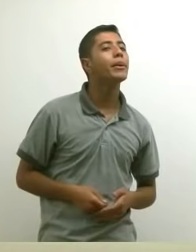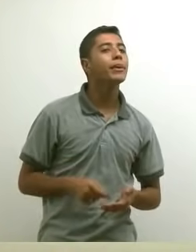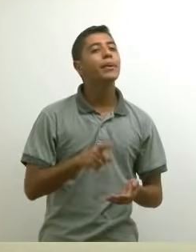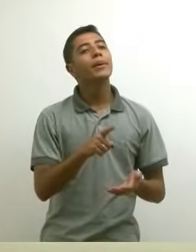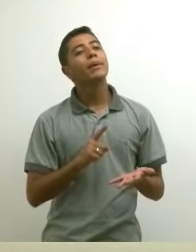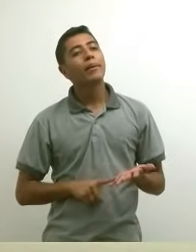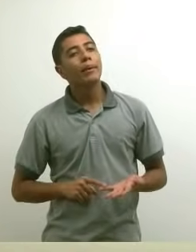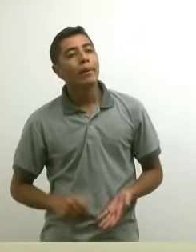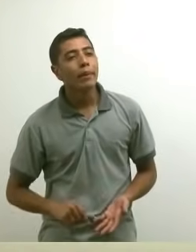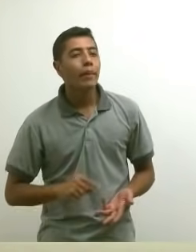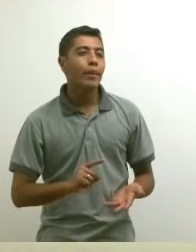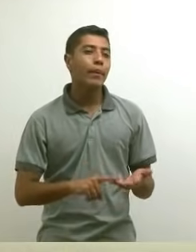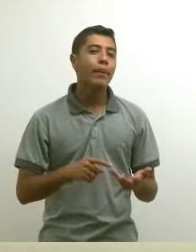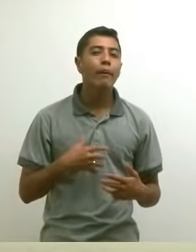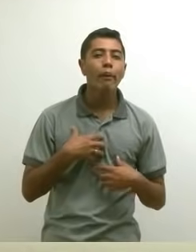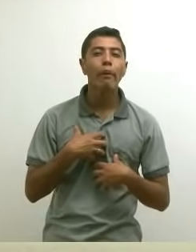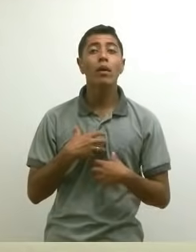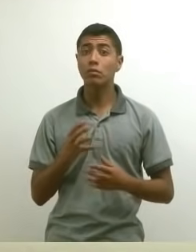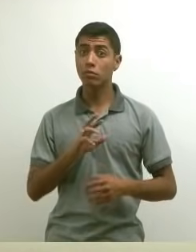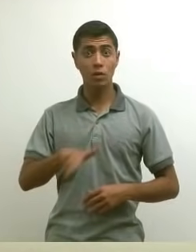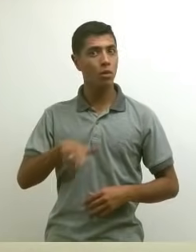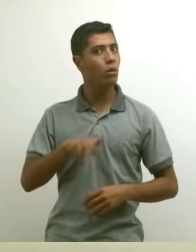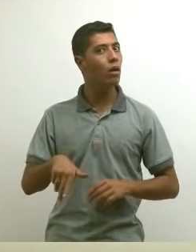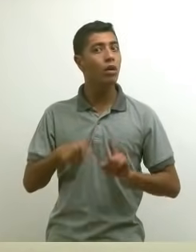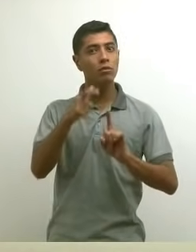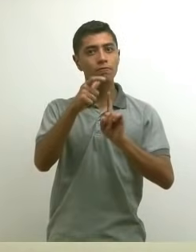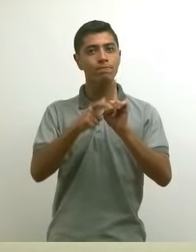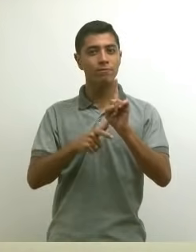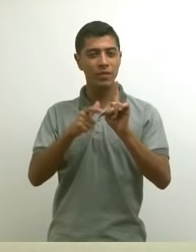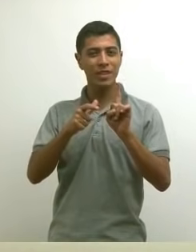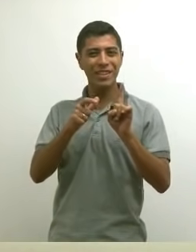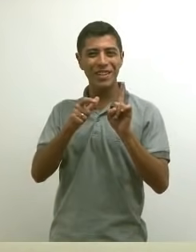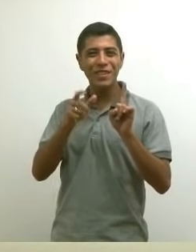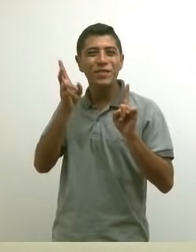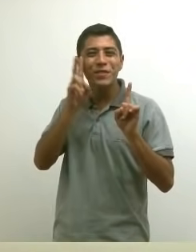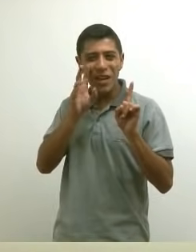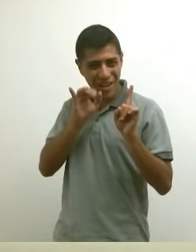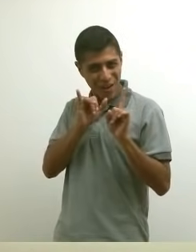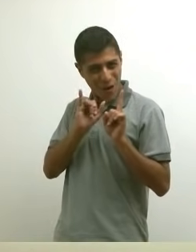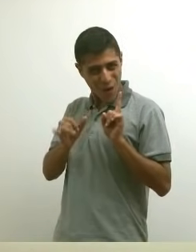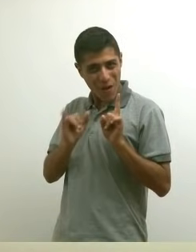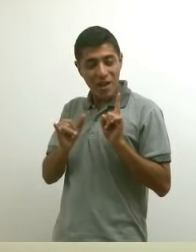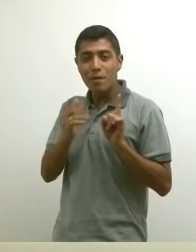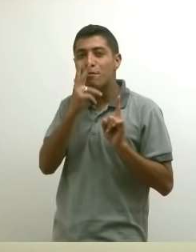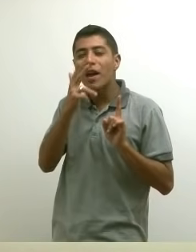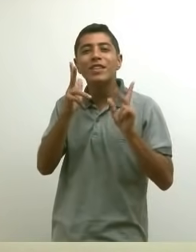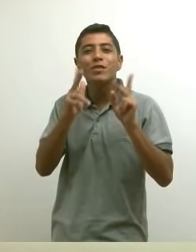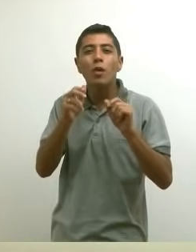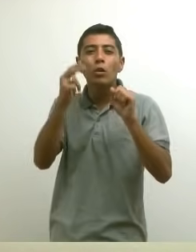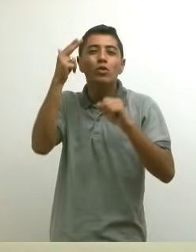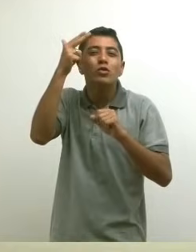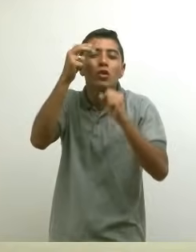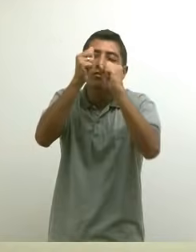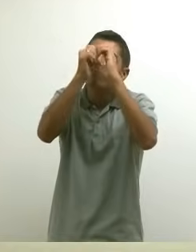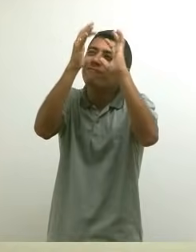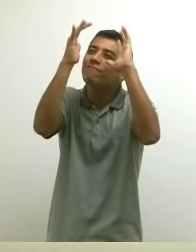é isso que eu quero dizê a a a z com um mas depende da idade da criança